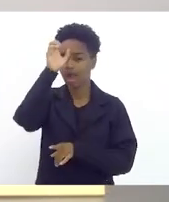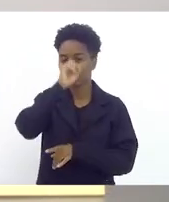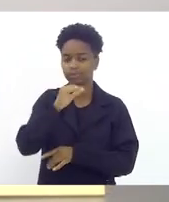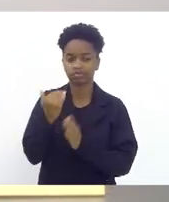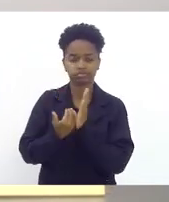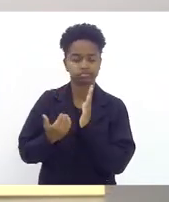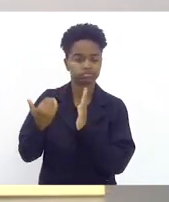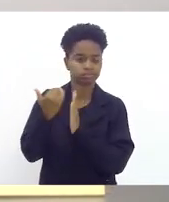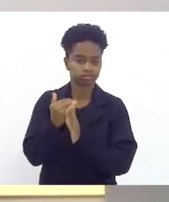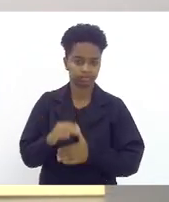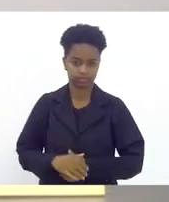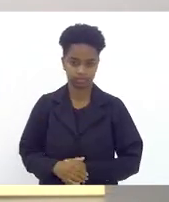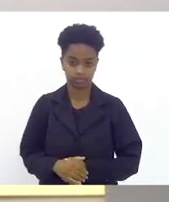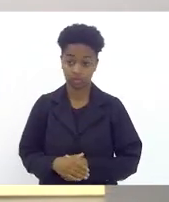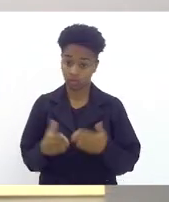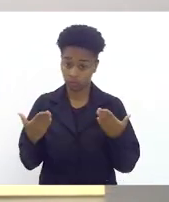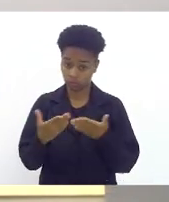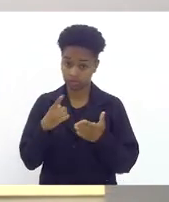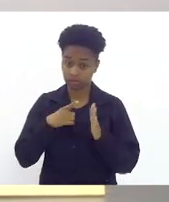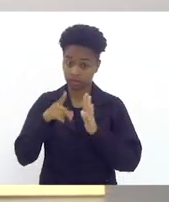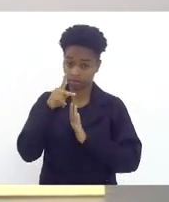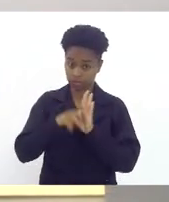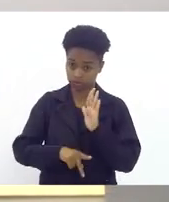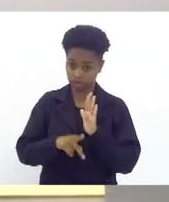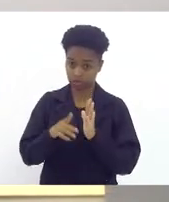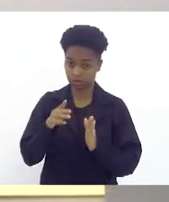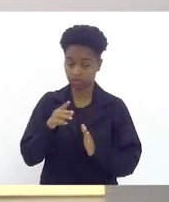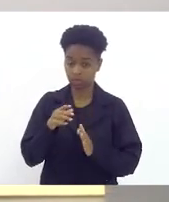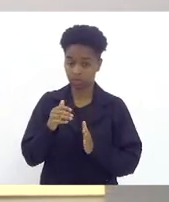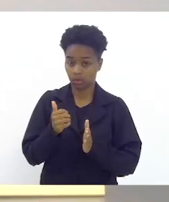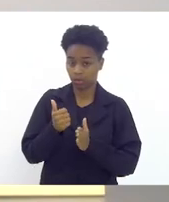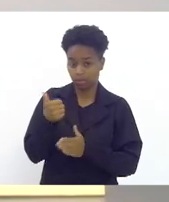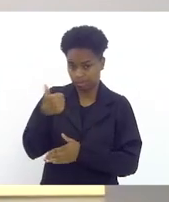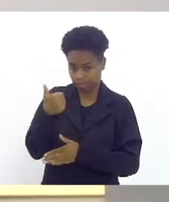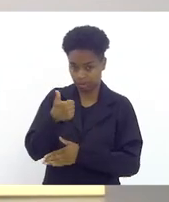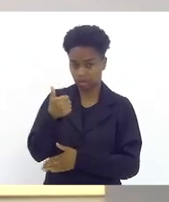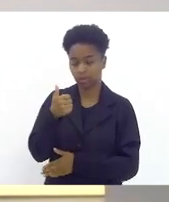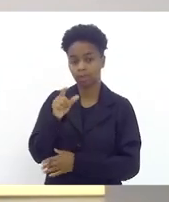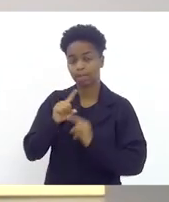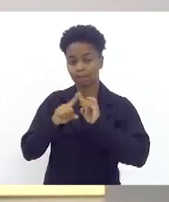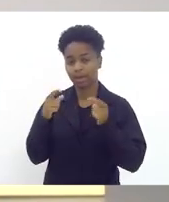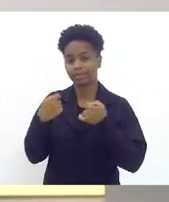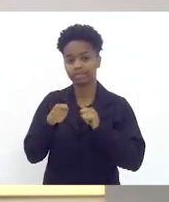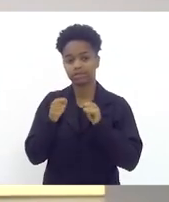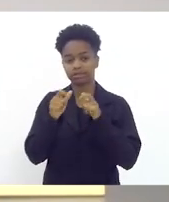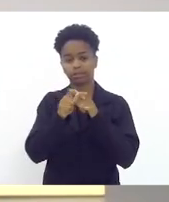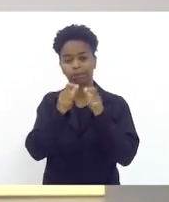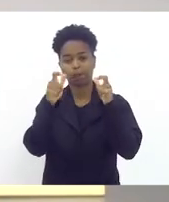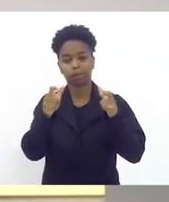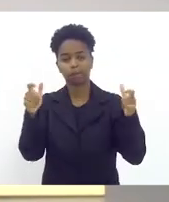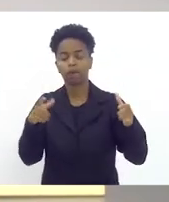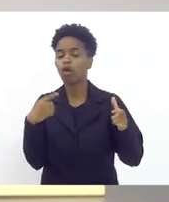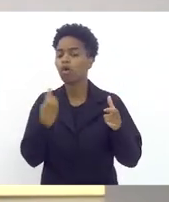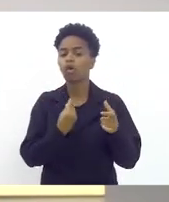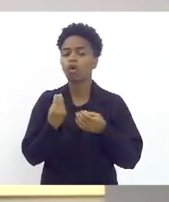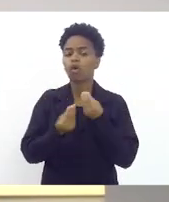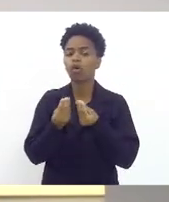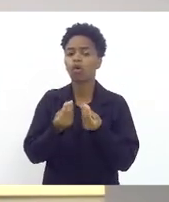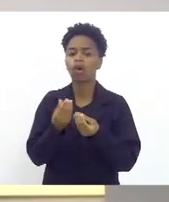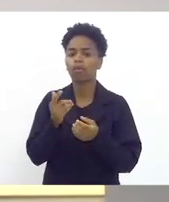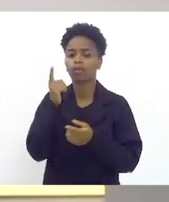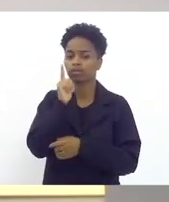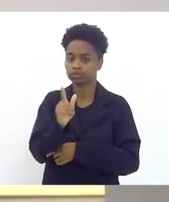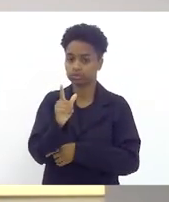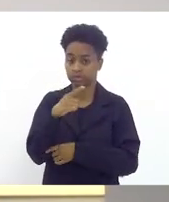que hoje tem visto projetos pilotos mas a gente precisa ganhar escala como foi aqui mencionado como a gente consegue ganhar a escala a gente